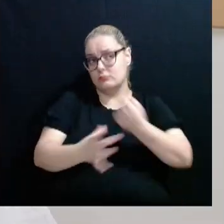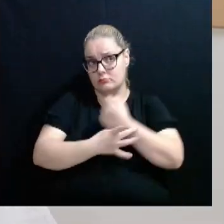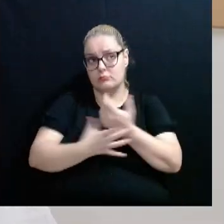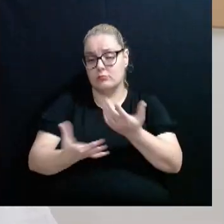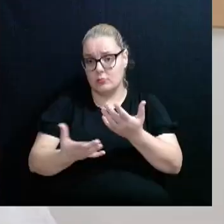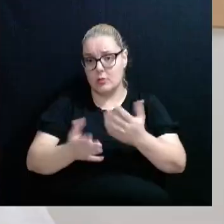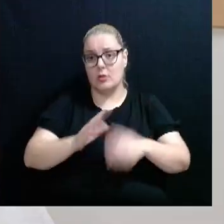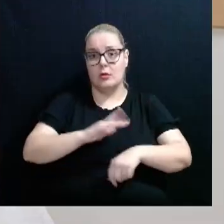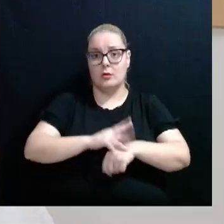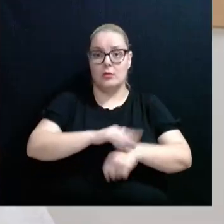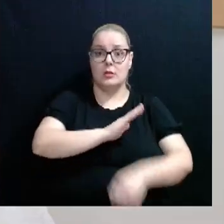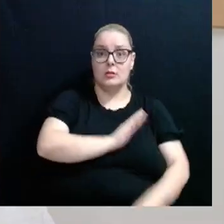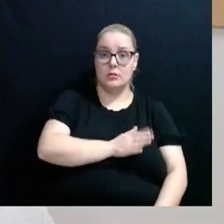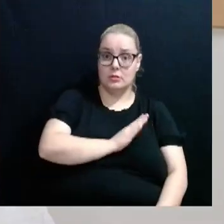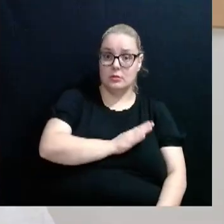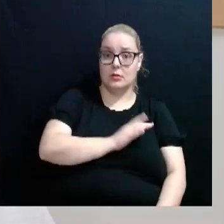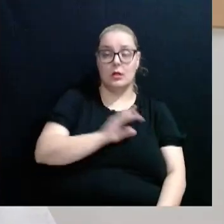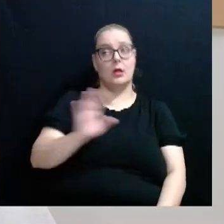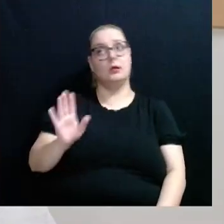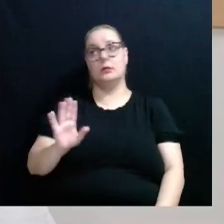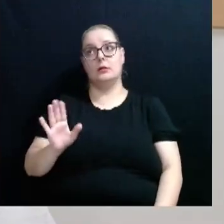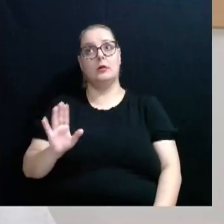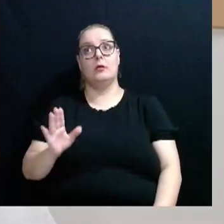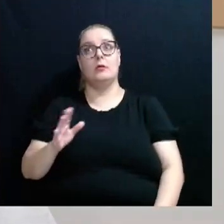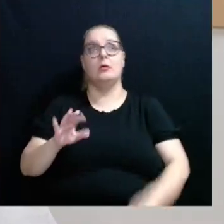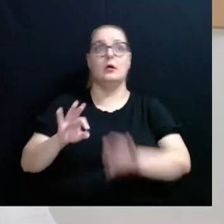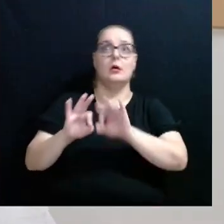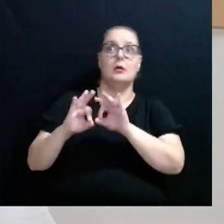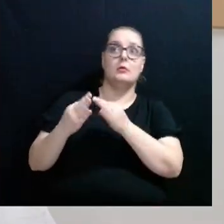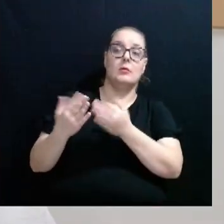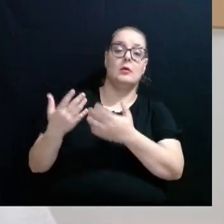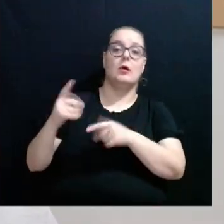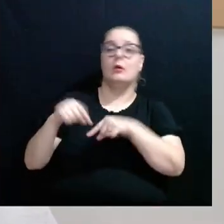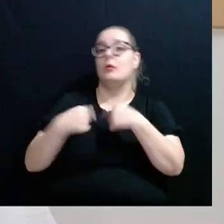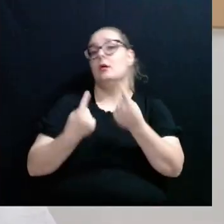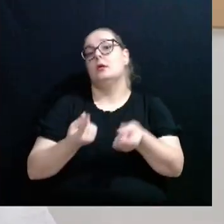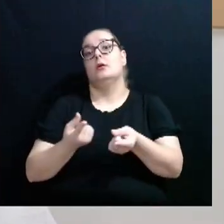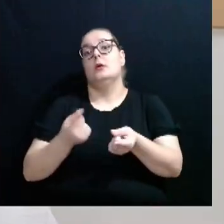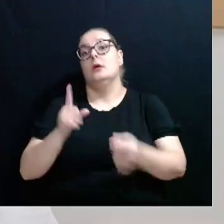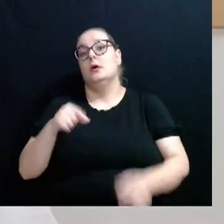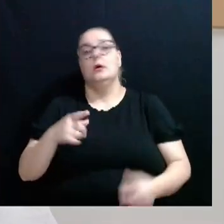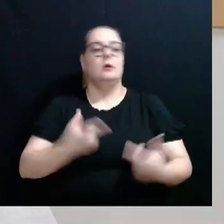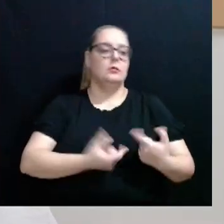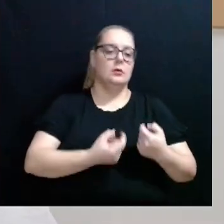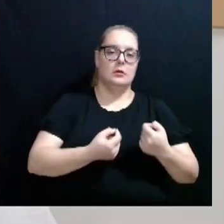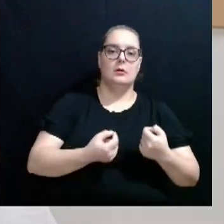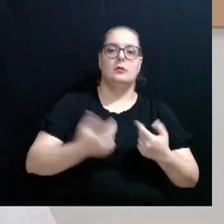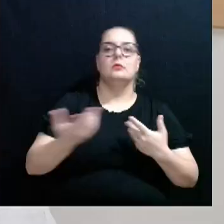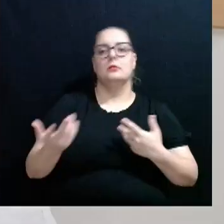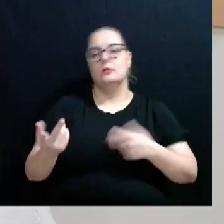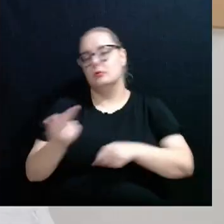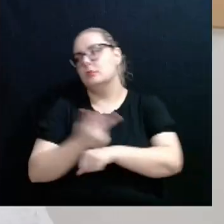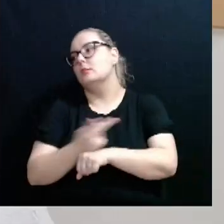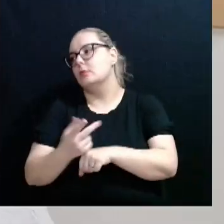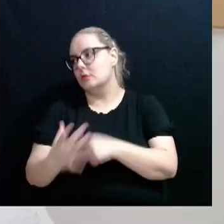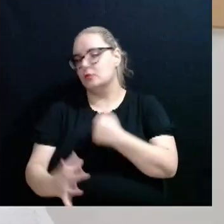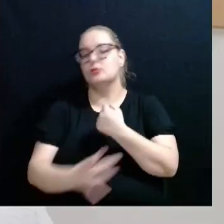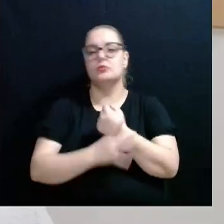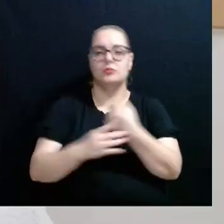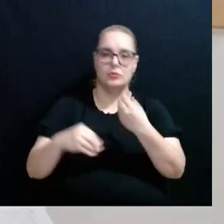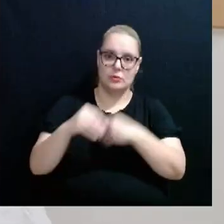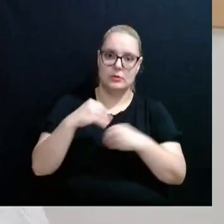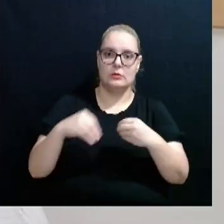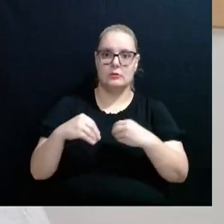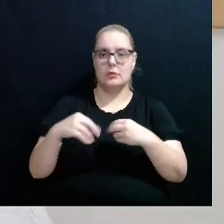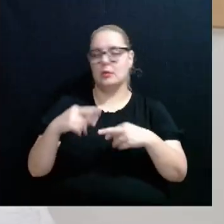coração. Não, a doença da minha família já é outra. A doença da minha família é o câncer. Então, vou procurar um seguro que englobe o câncer. Assim que